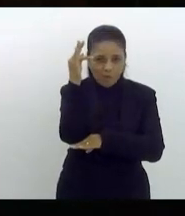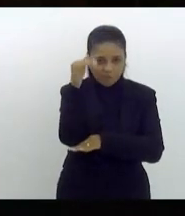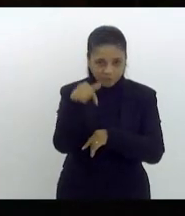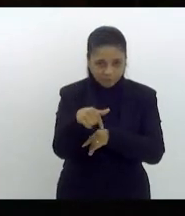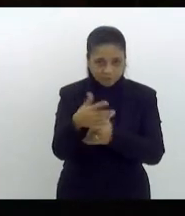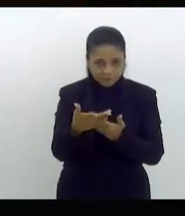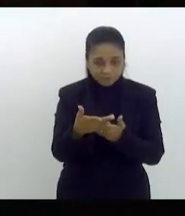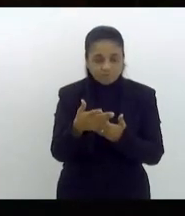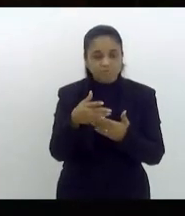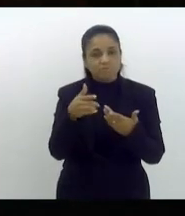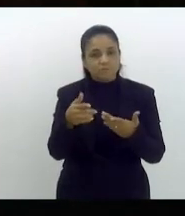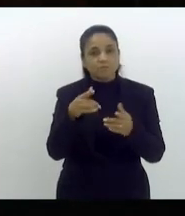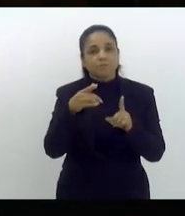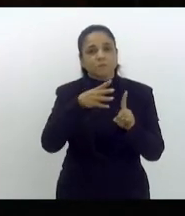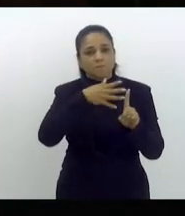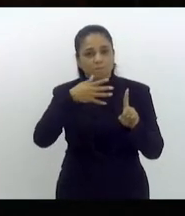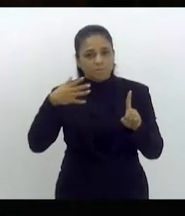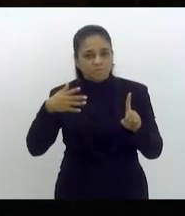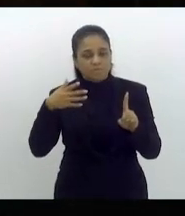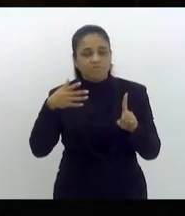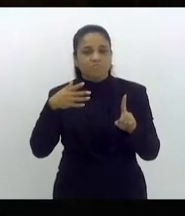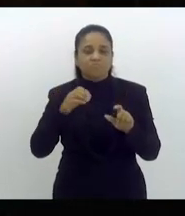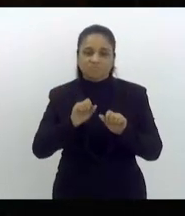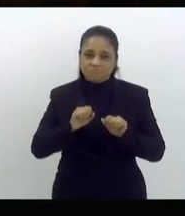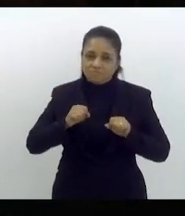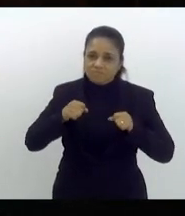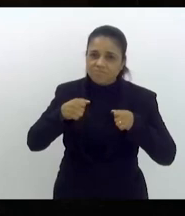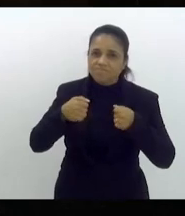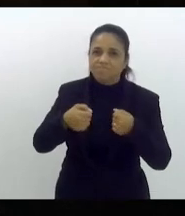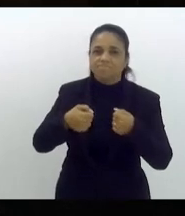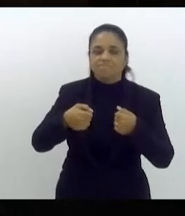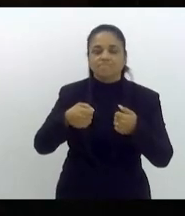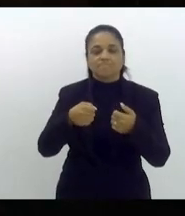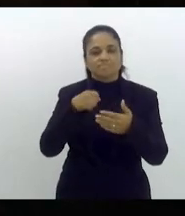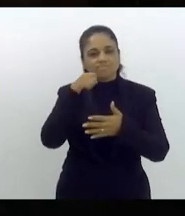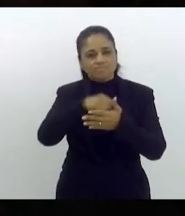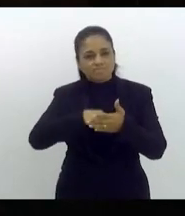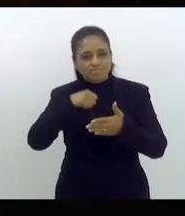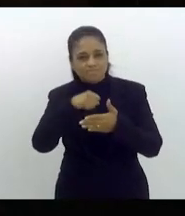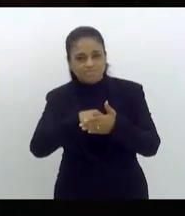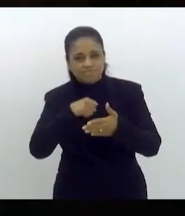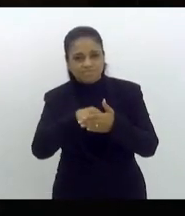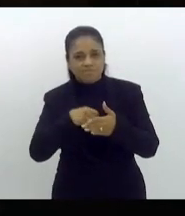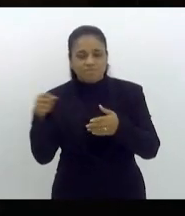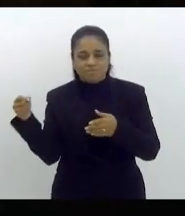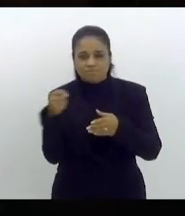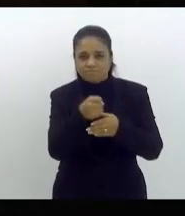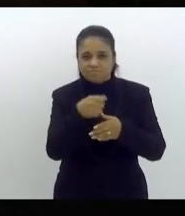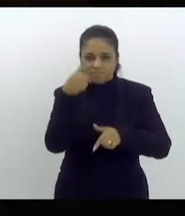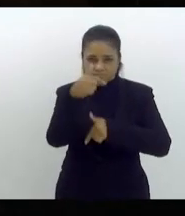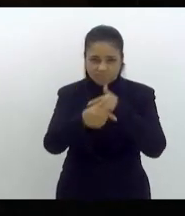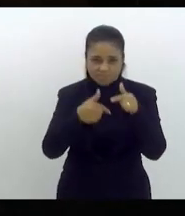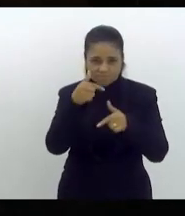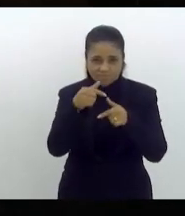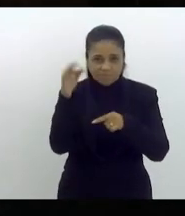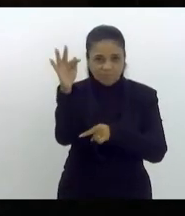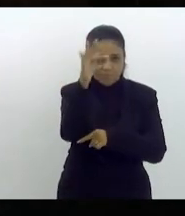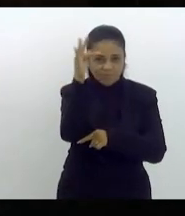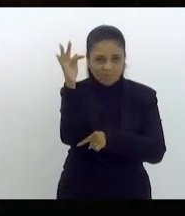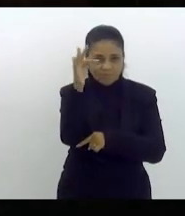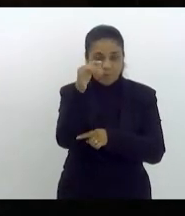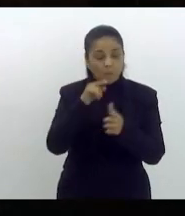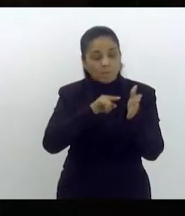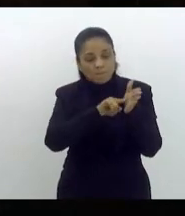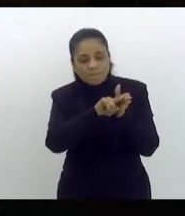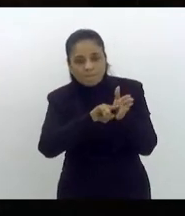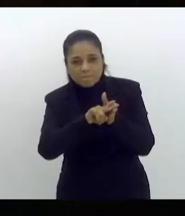Assim pessoas LGBT que é a mais enfrentam enorme resistência neste mercado de trabalho formal a